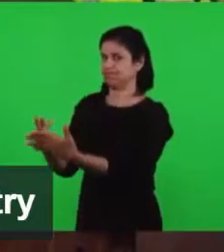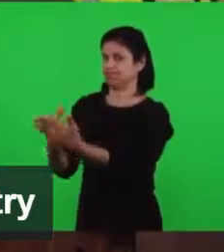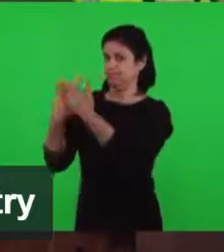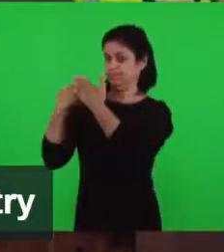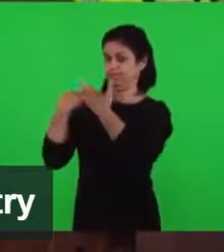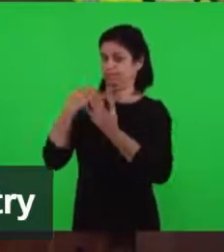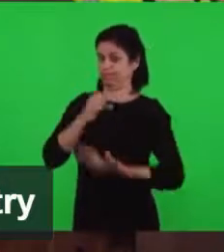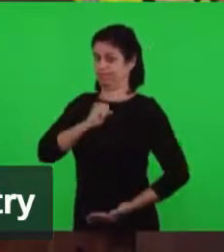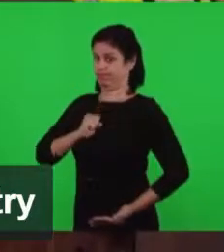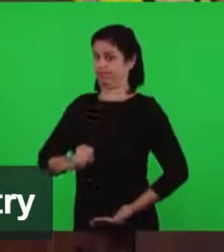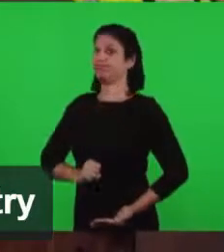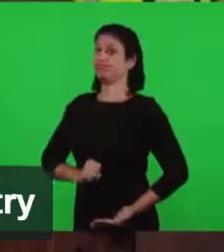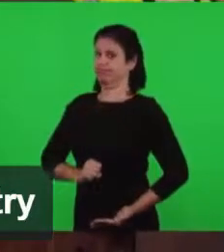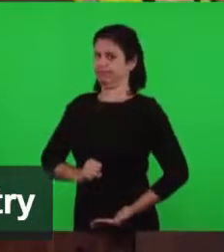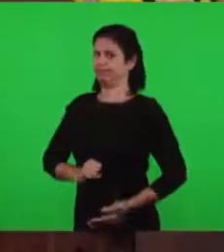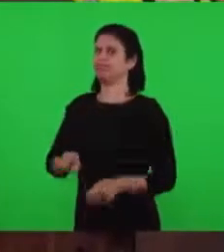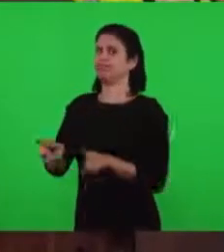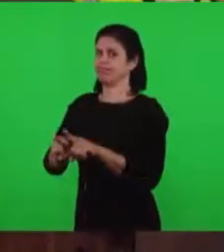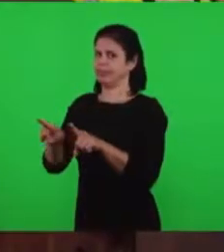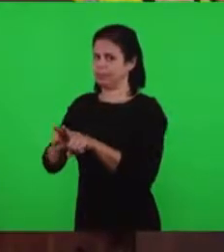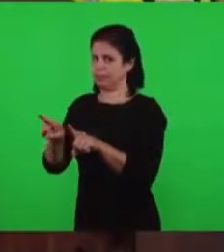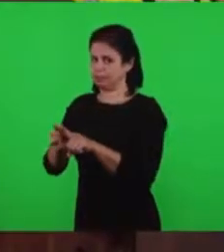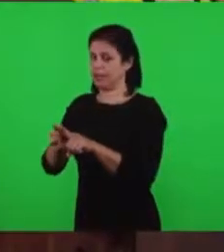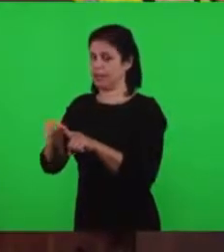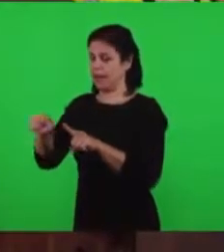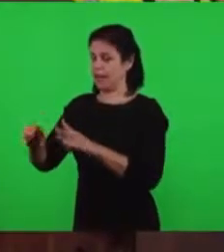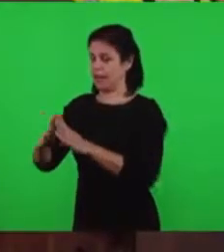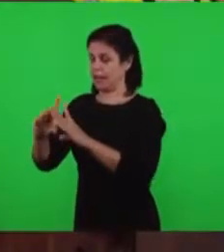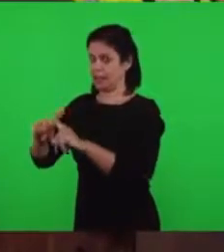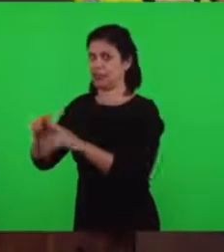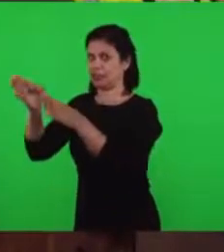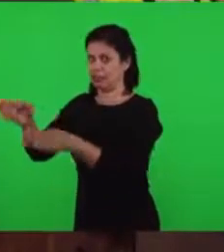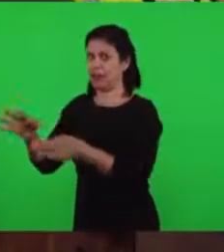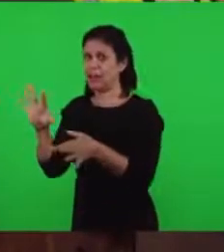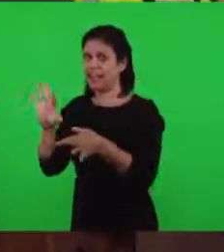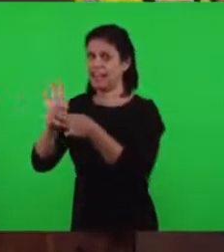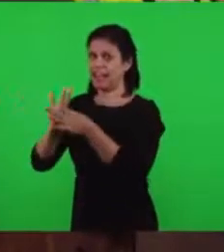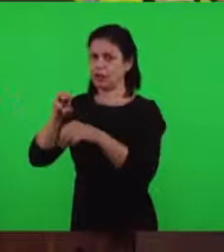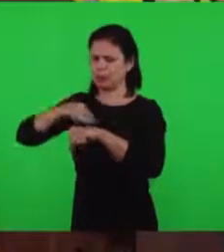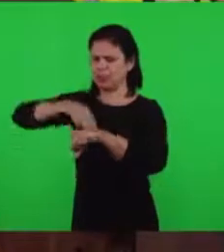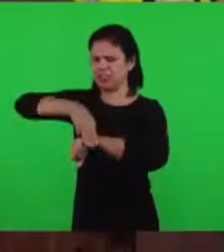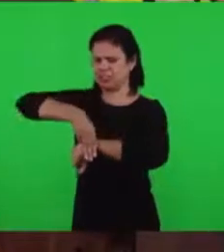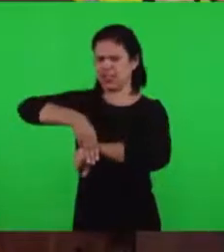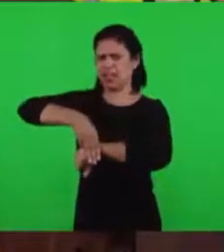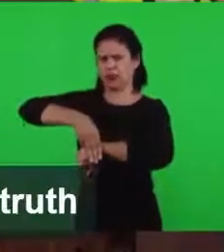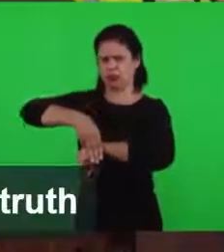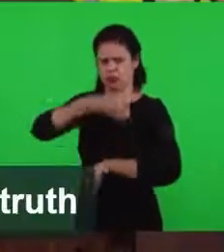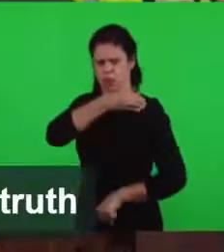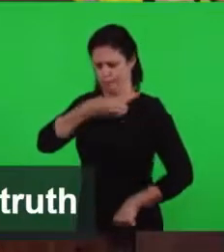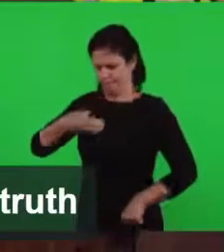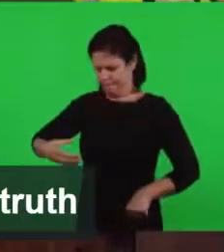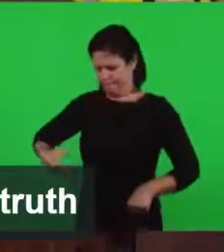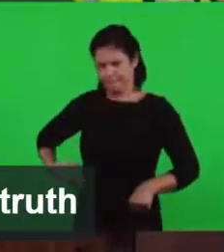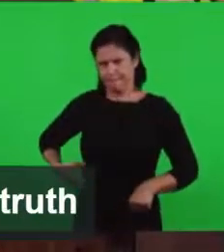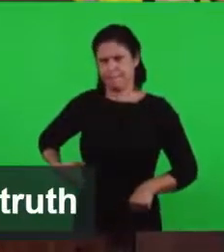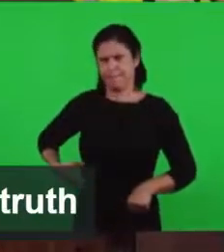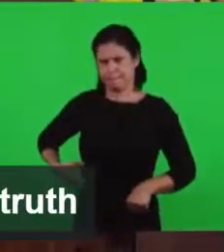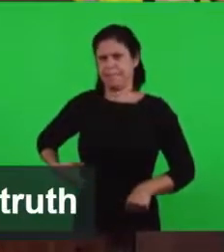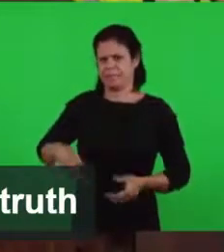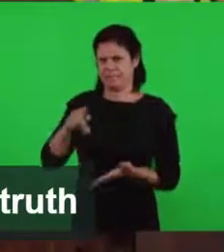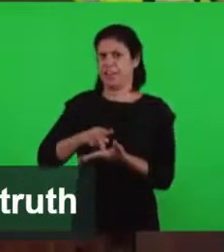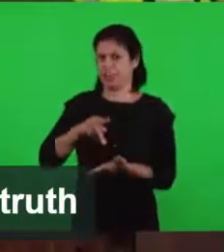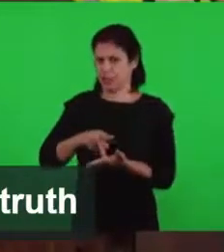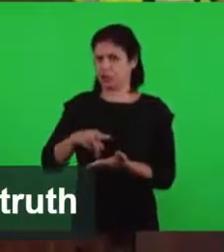dela eo ministério da palavra da verdade o cinto que é o peso na verdade o